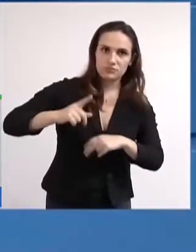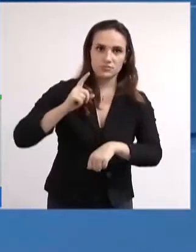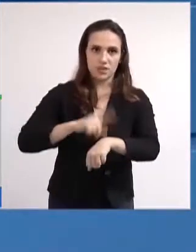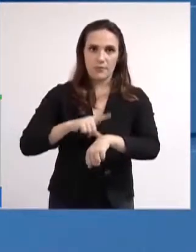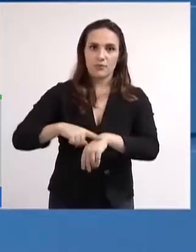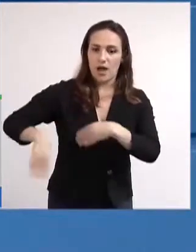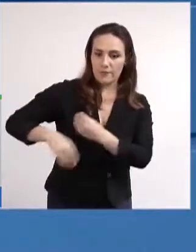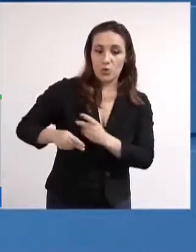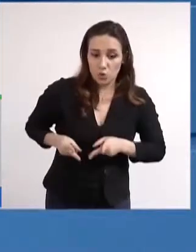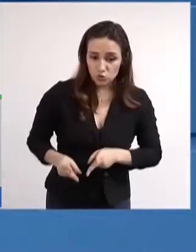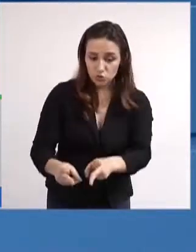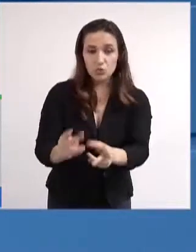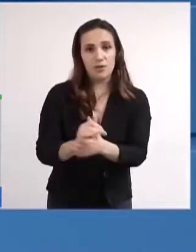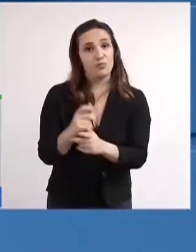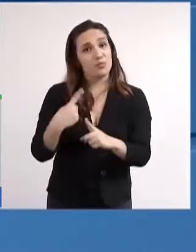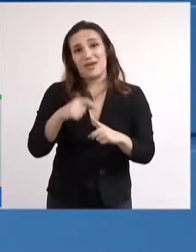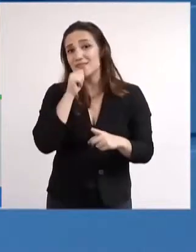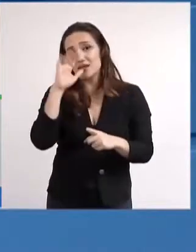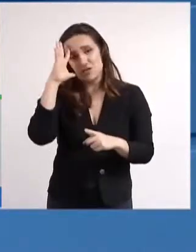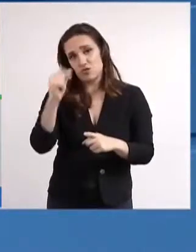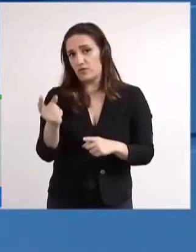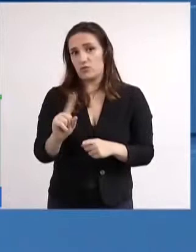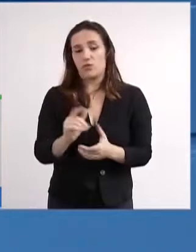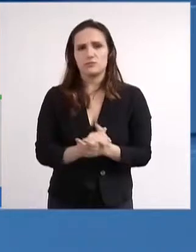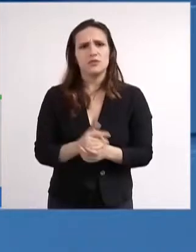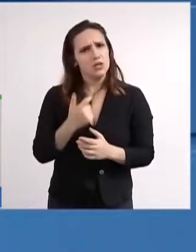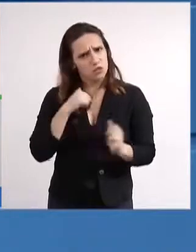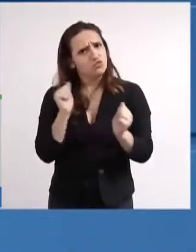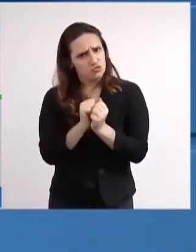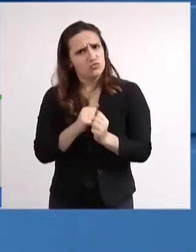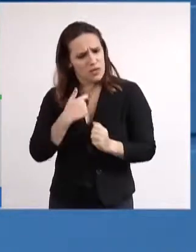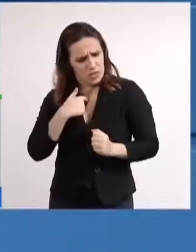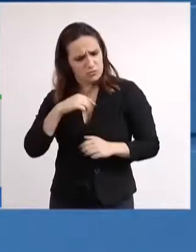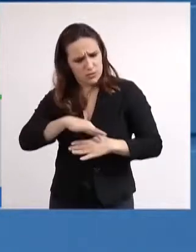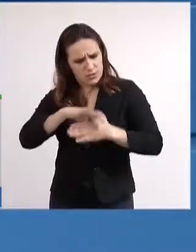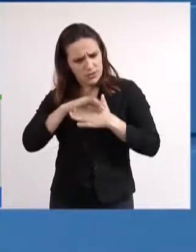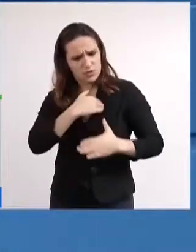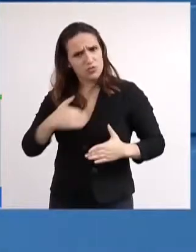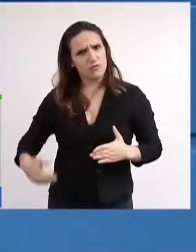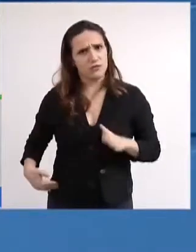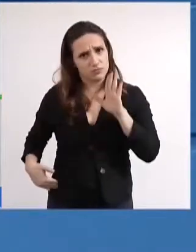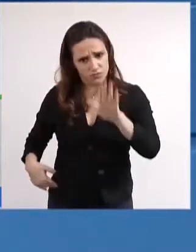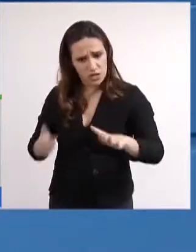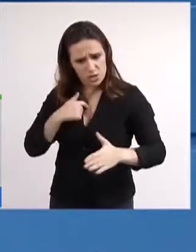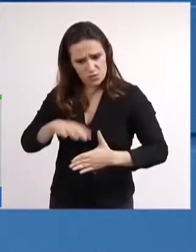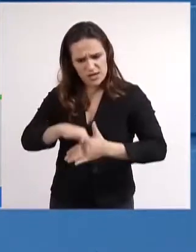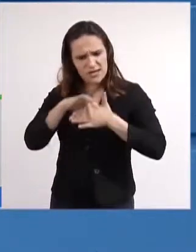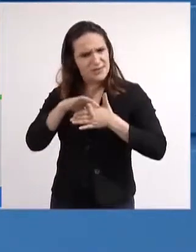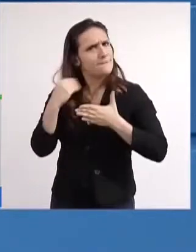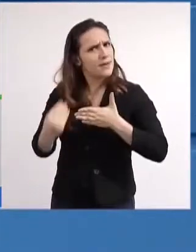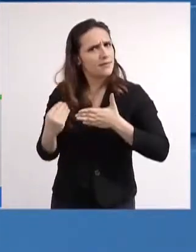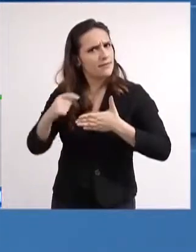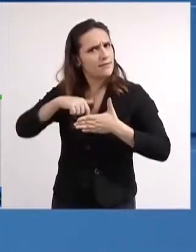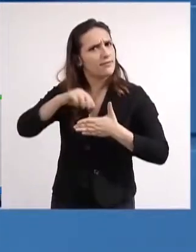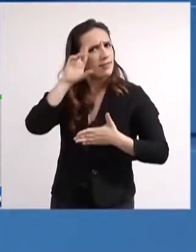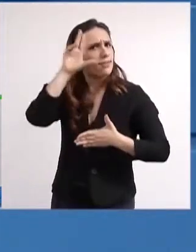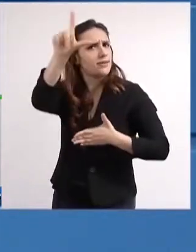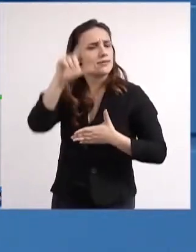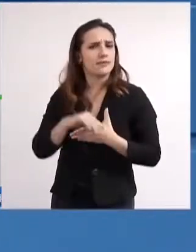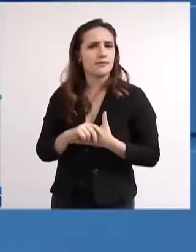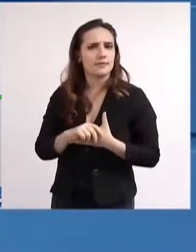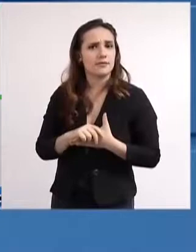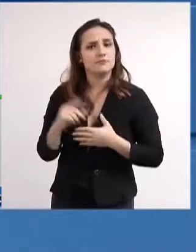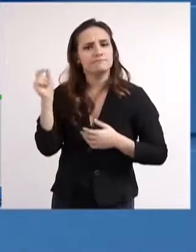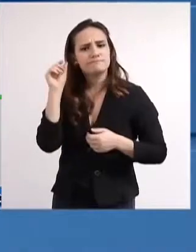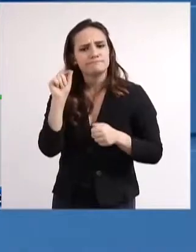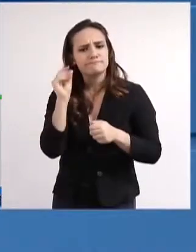não definiu esses aspectos, mas nos somamos, mesmo como líder do governo, o líder, o sentido dele também é da